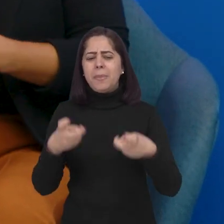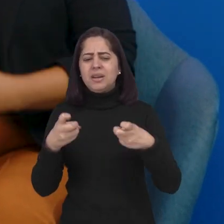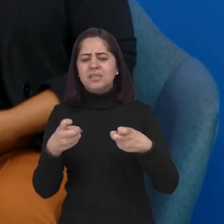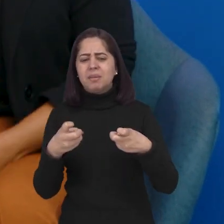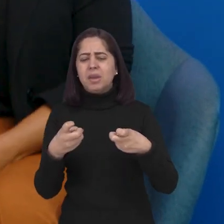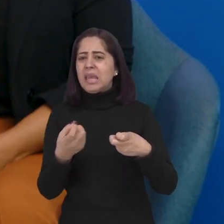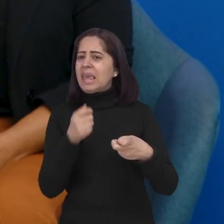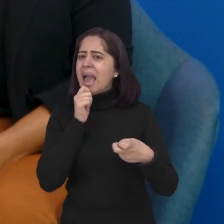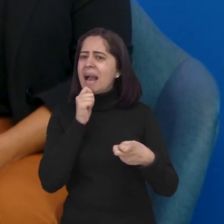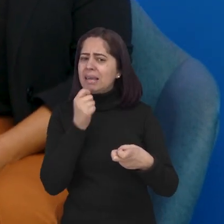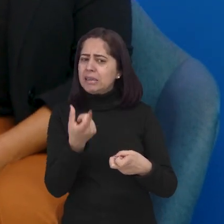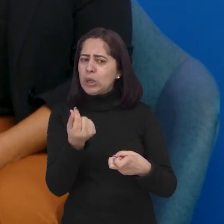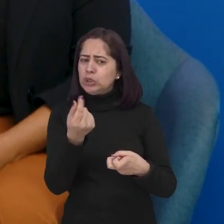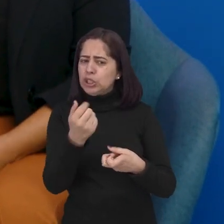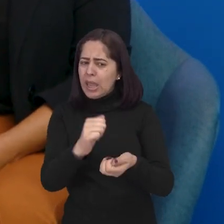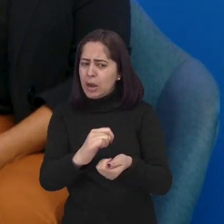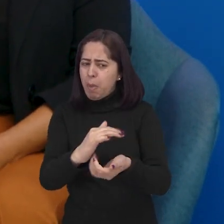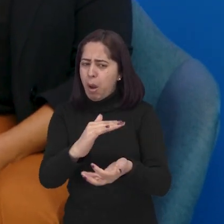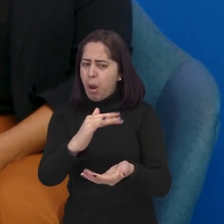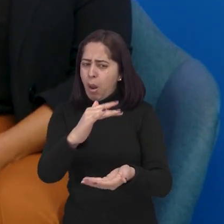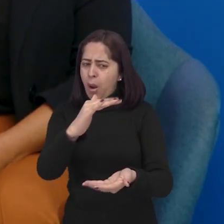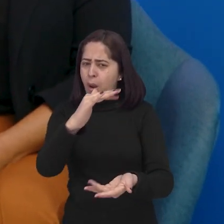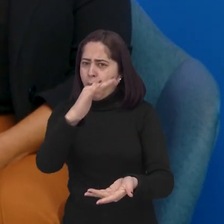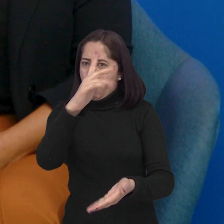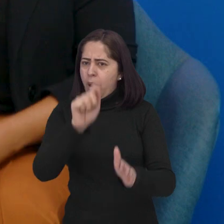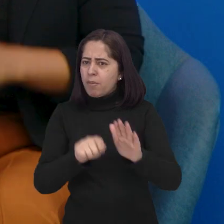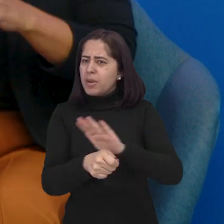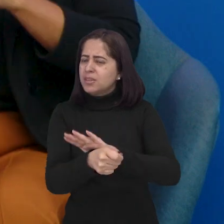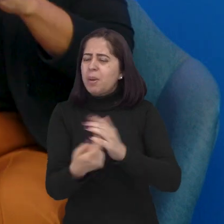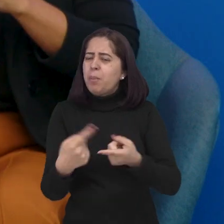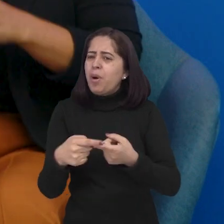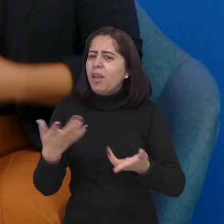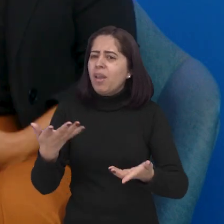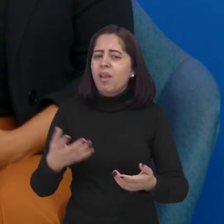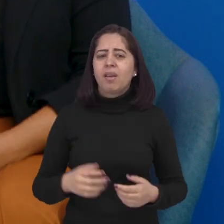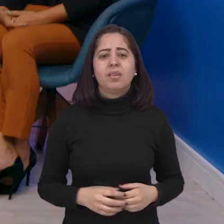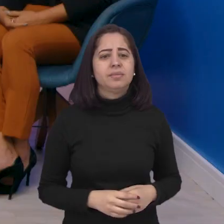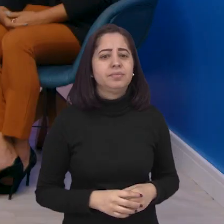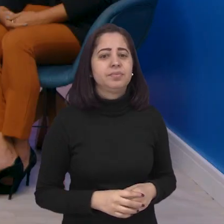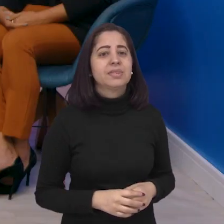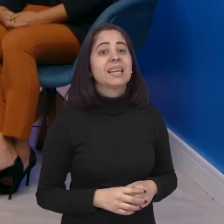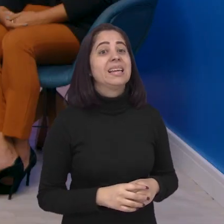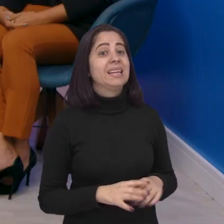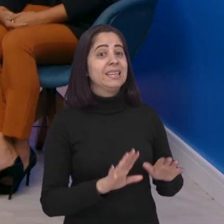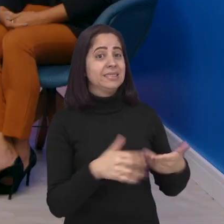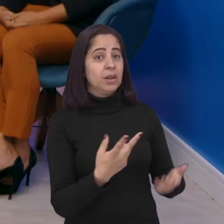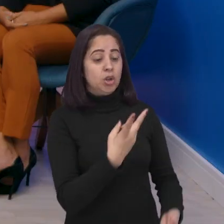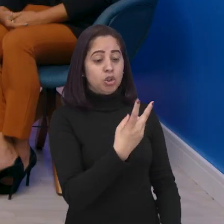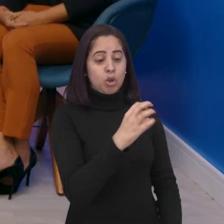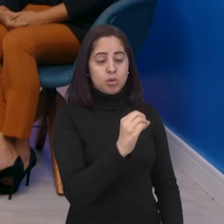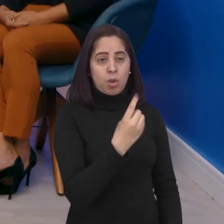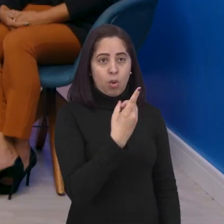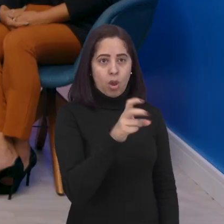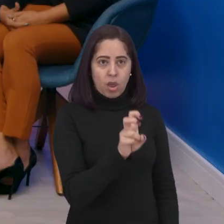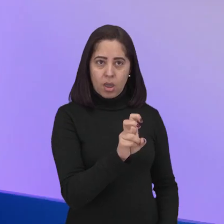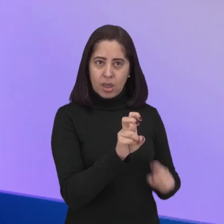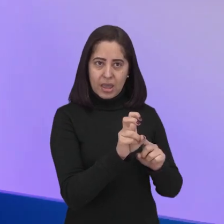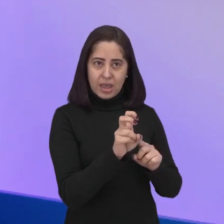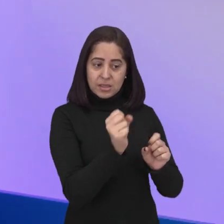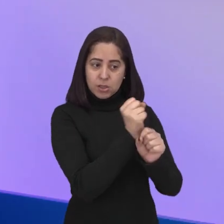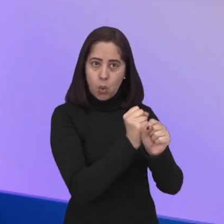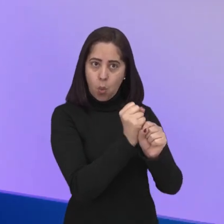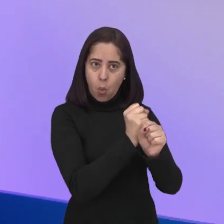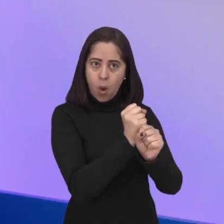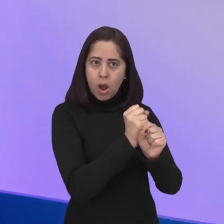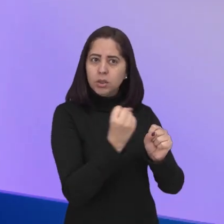aumento, né, no volume de recursos empregados nas campanhas. O que acontece? Essa proibição ela vem de 2015, é um ano